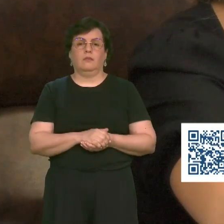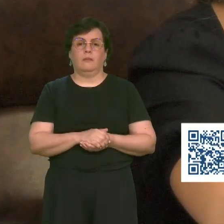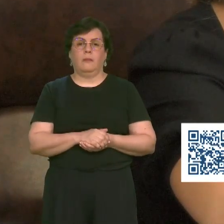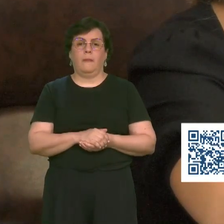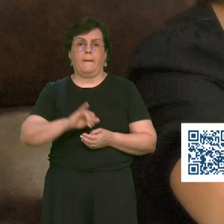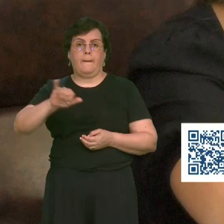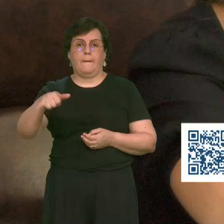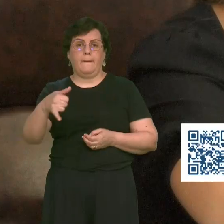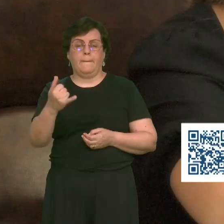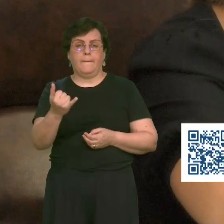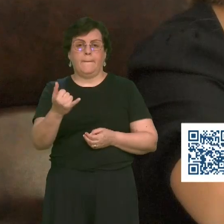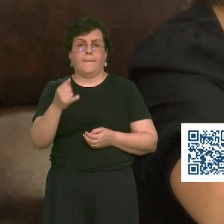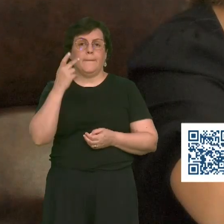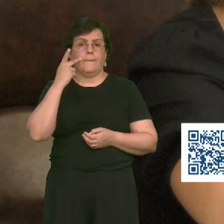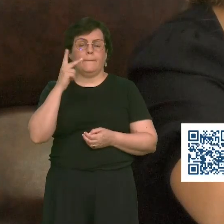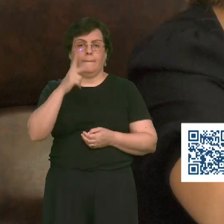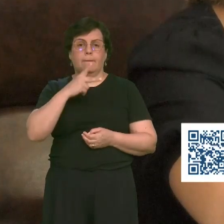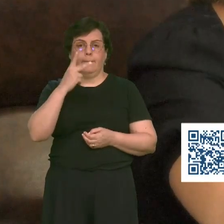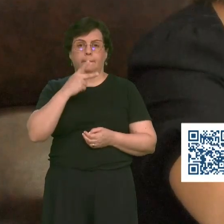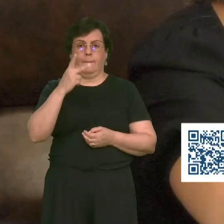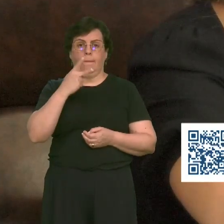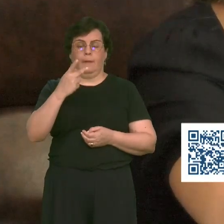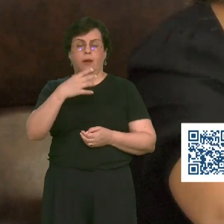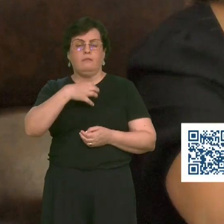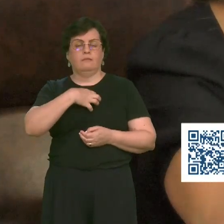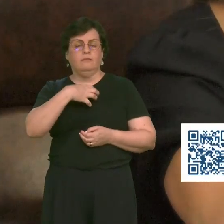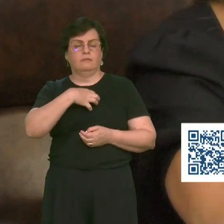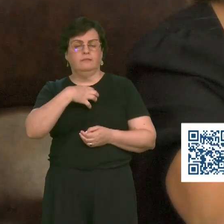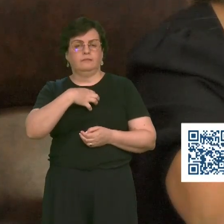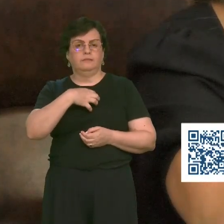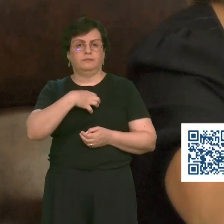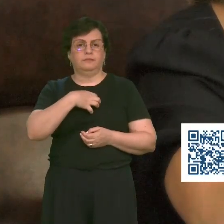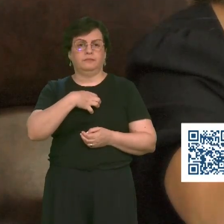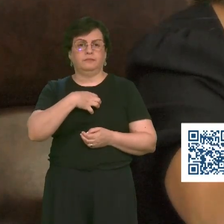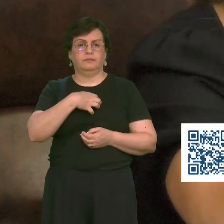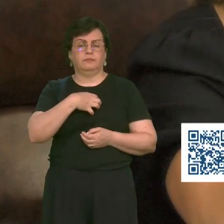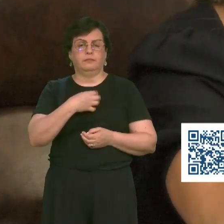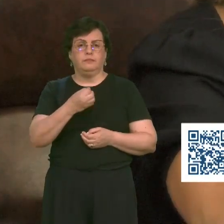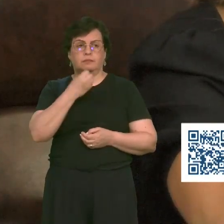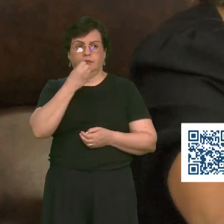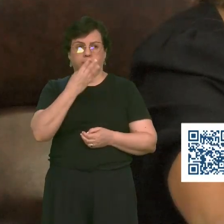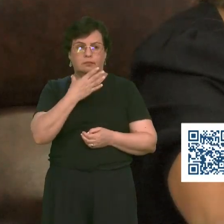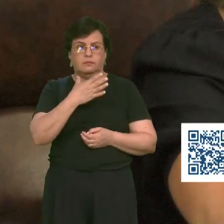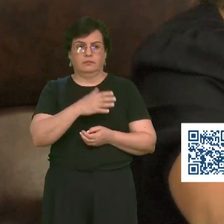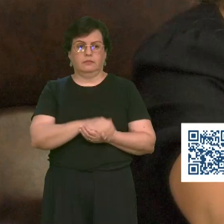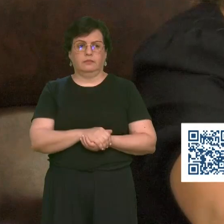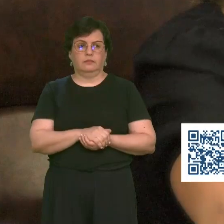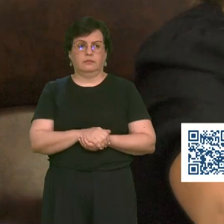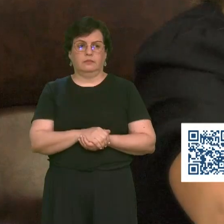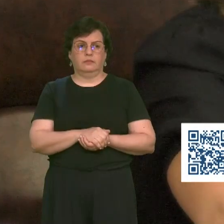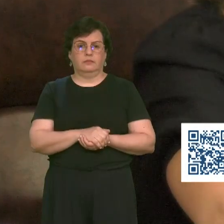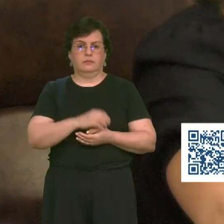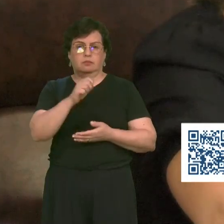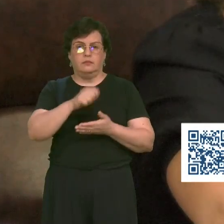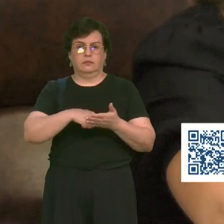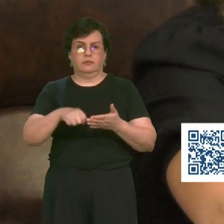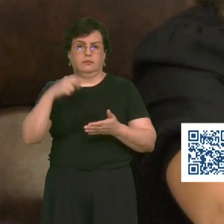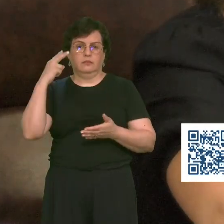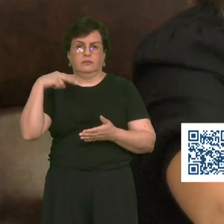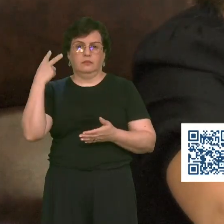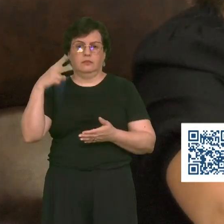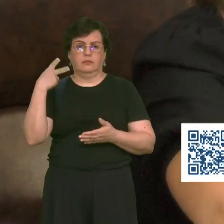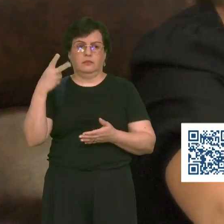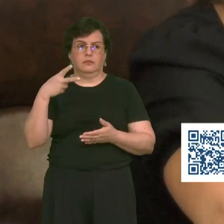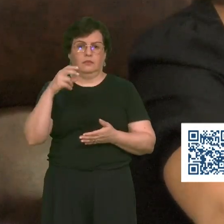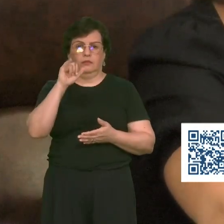Aproveitamos a oportunidade para renovar nossos protestos de elevado estima e distinta consideração Atenciosamente Vereador